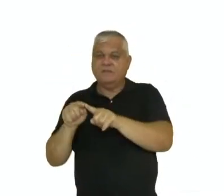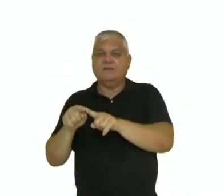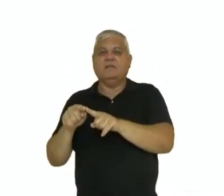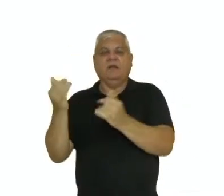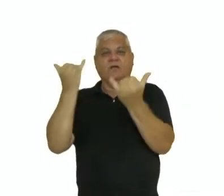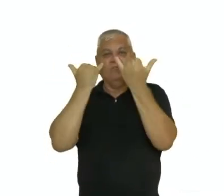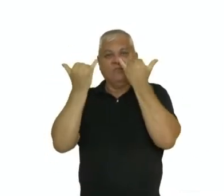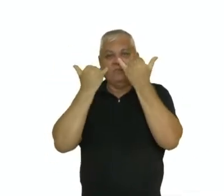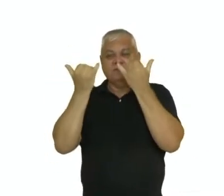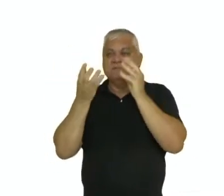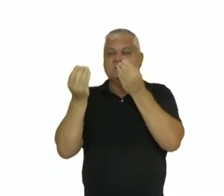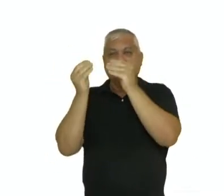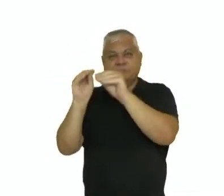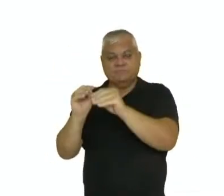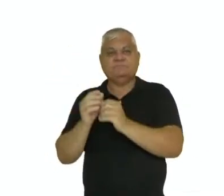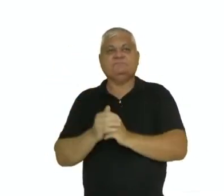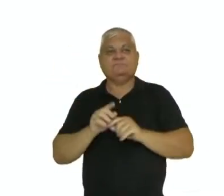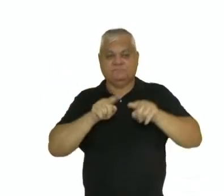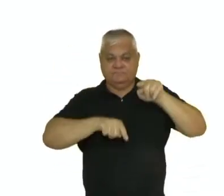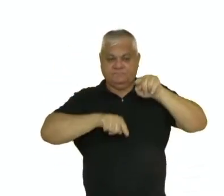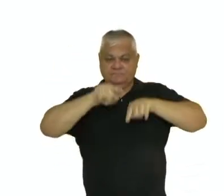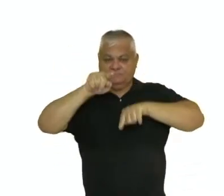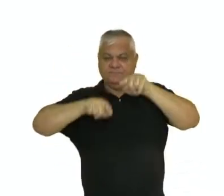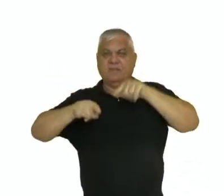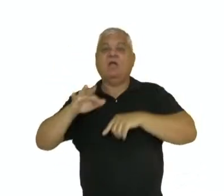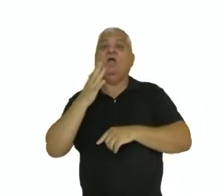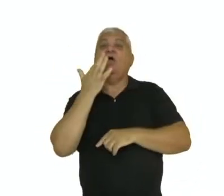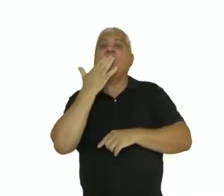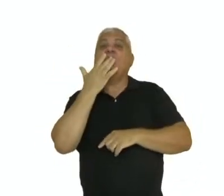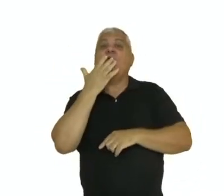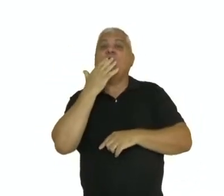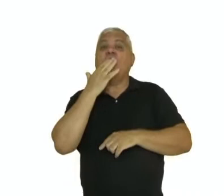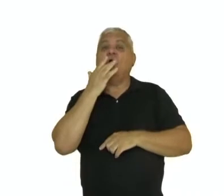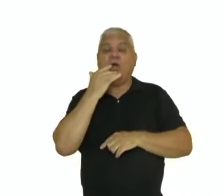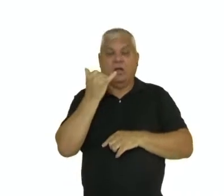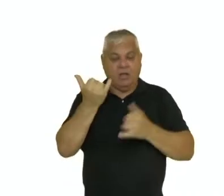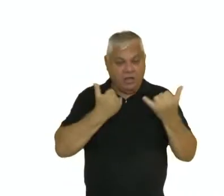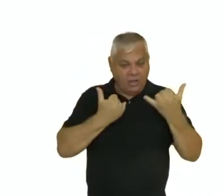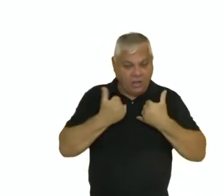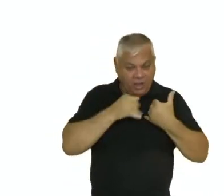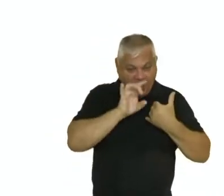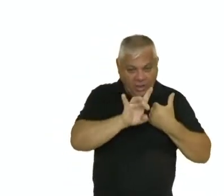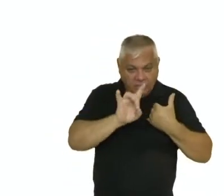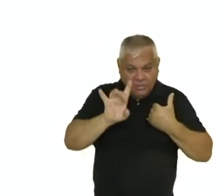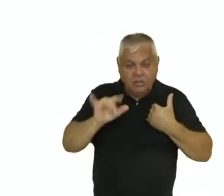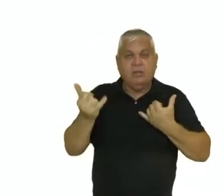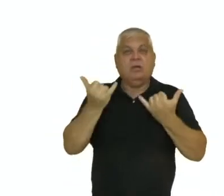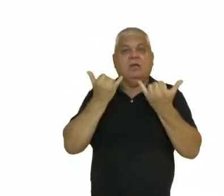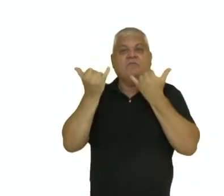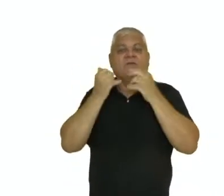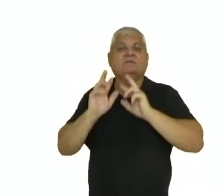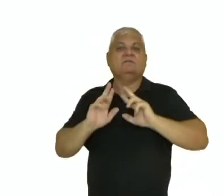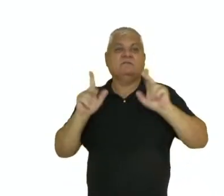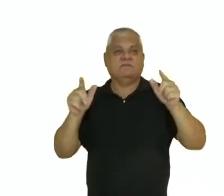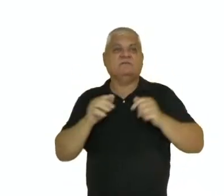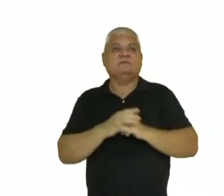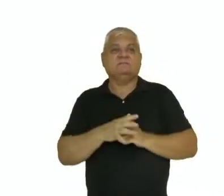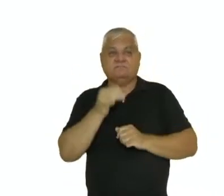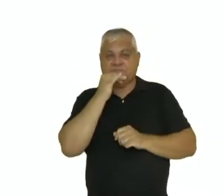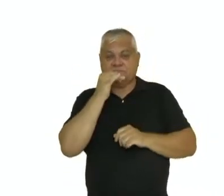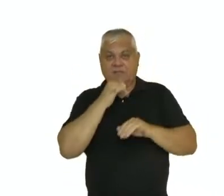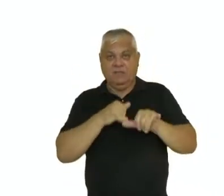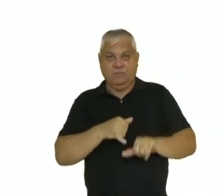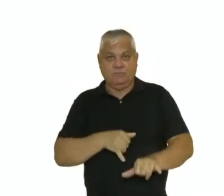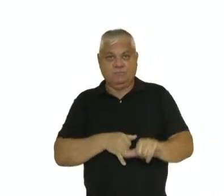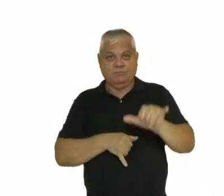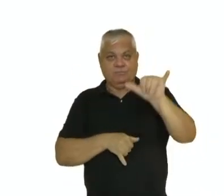necessitou de legenda, pois são barras, cada cor indica uma informação. O título dos eixos, então aqui o eixo Y,